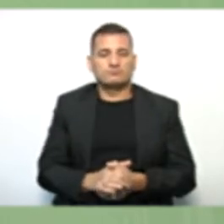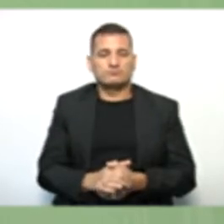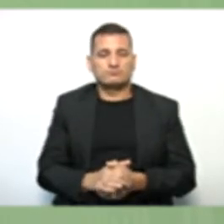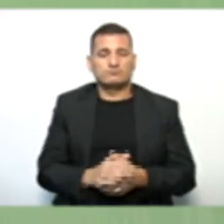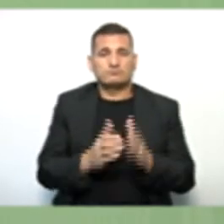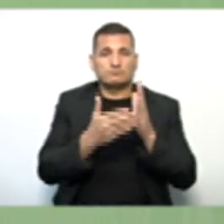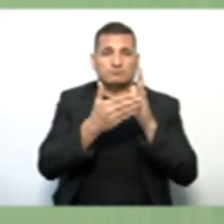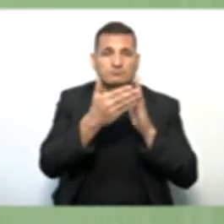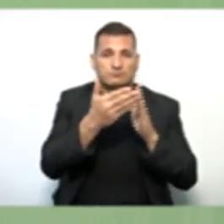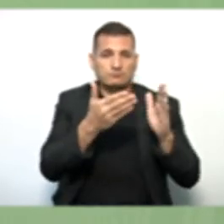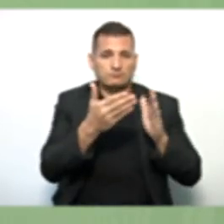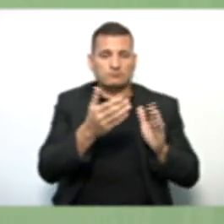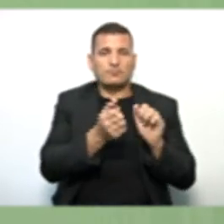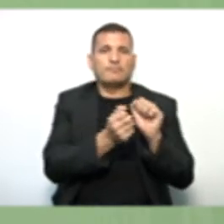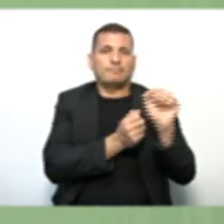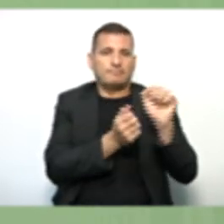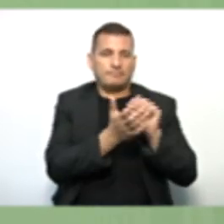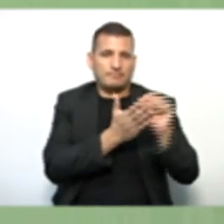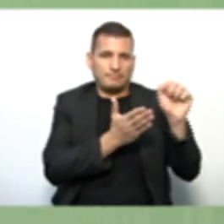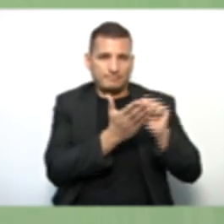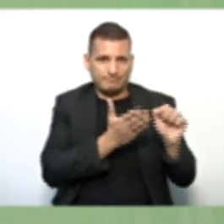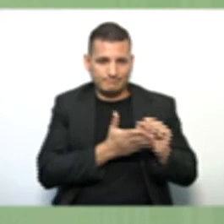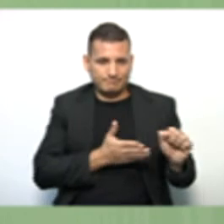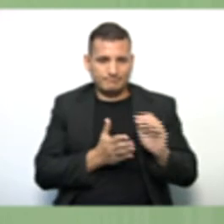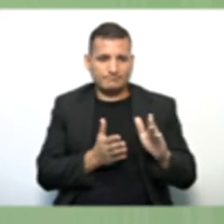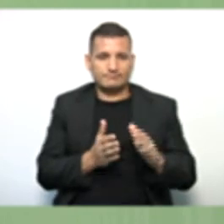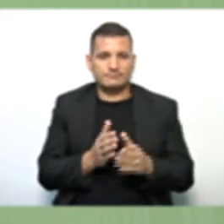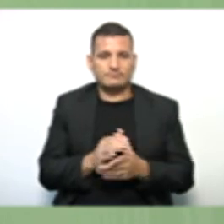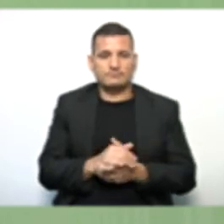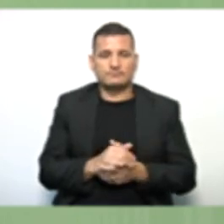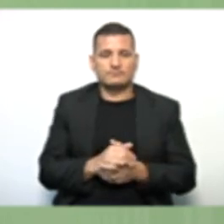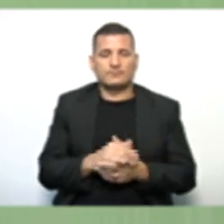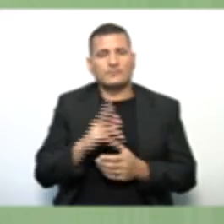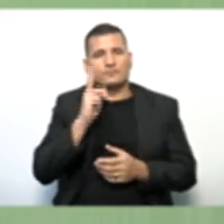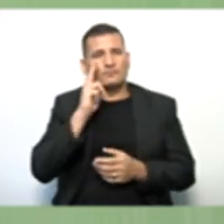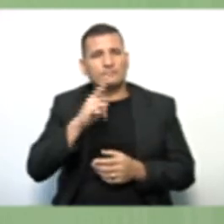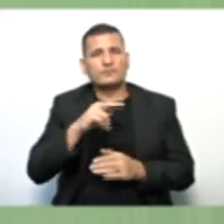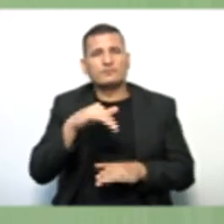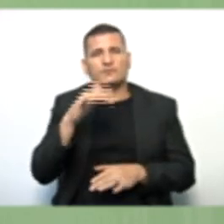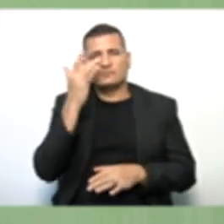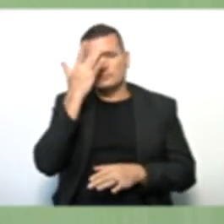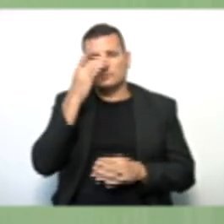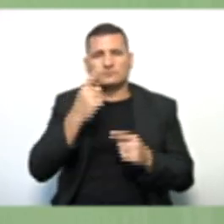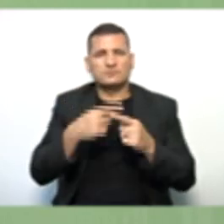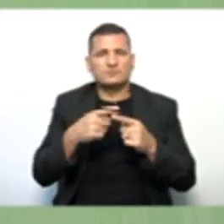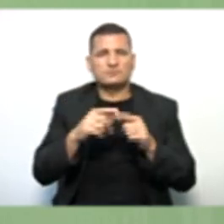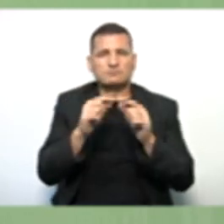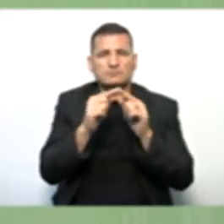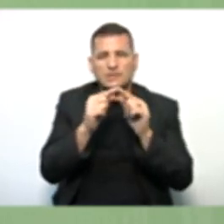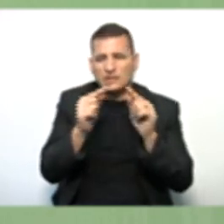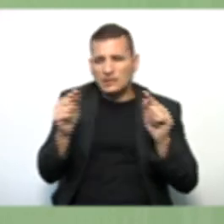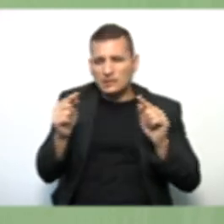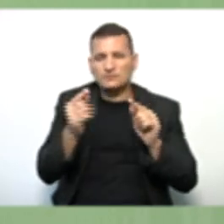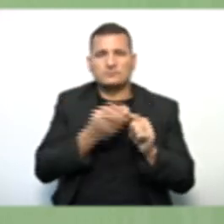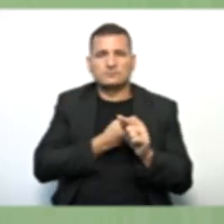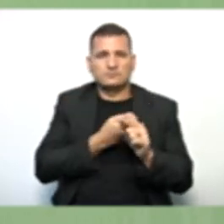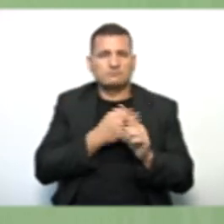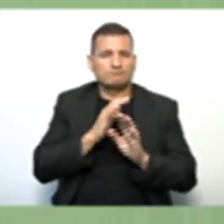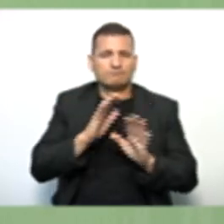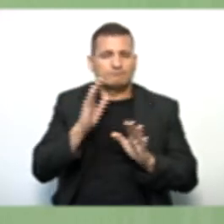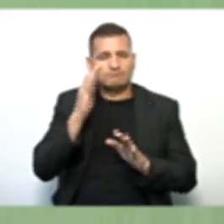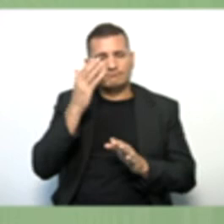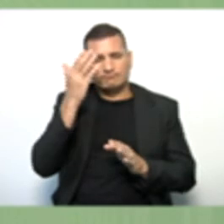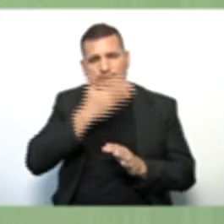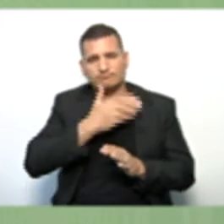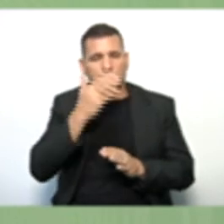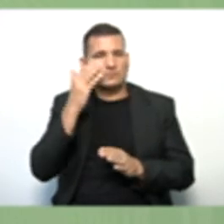aqui no meu código eu já mudei ele aqui, ó. Olha lá como é que ele tá aqui, ó. Pra que a gente leia mais fácil, porque senão ele fica muito grande e muito poluído. Pra gente, pelo